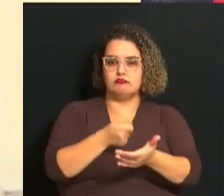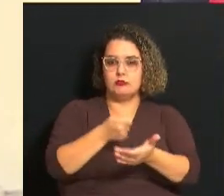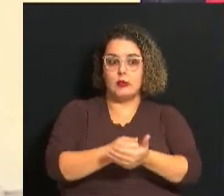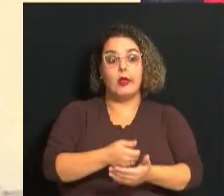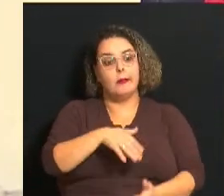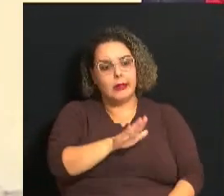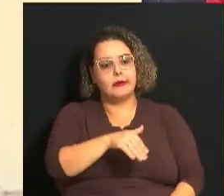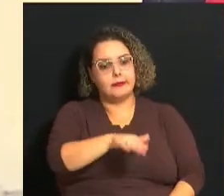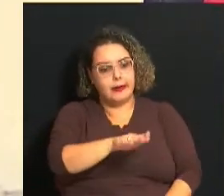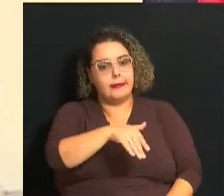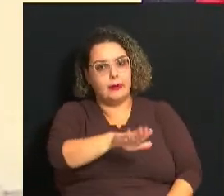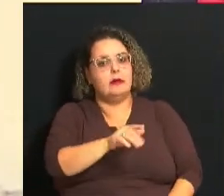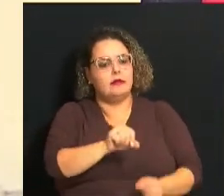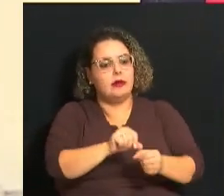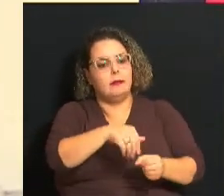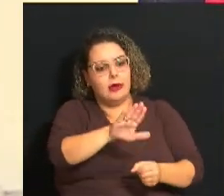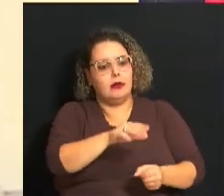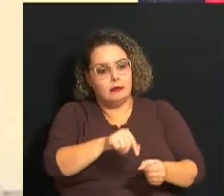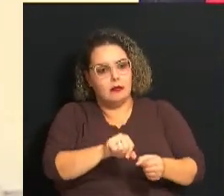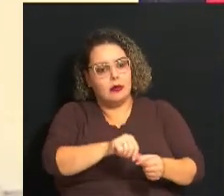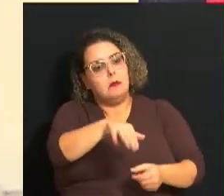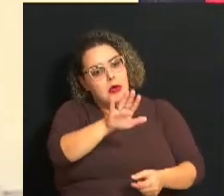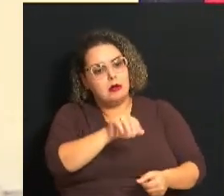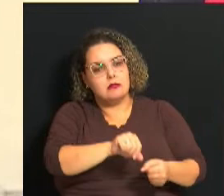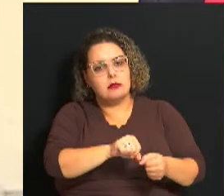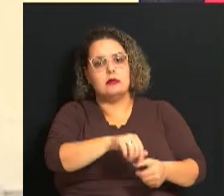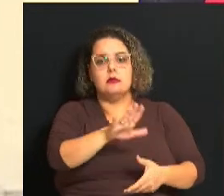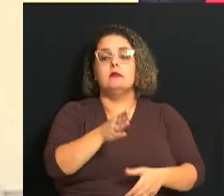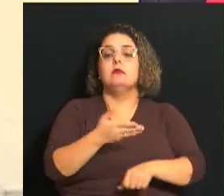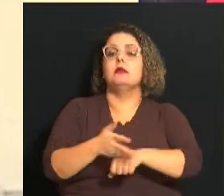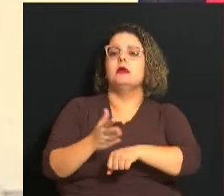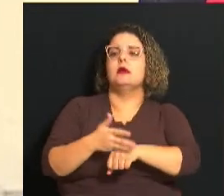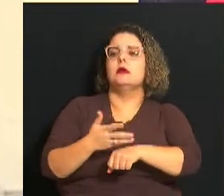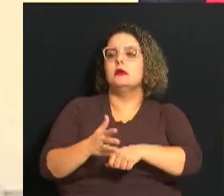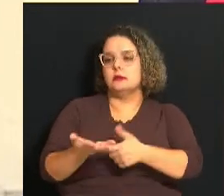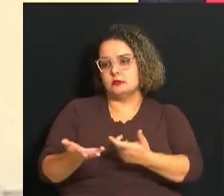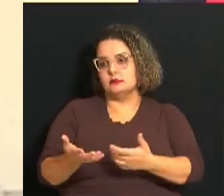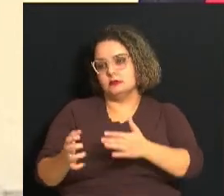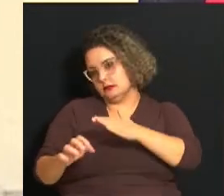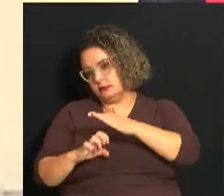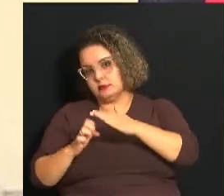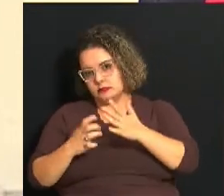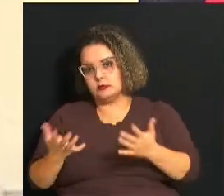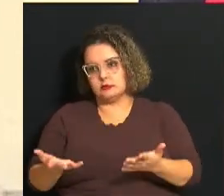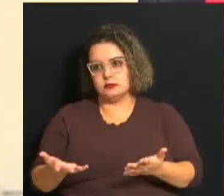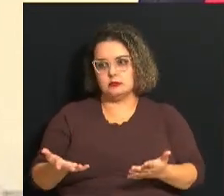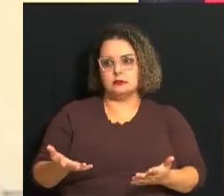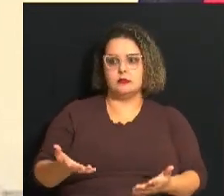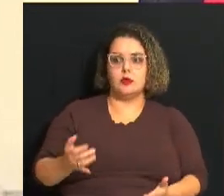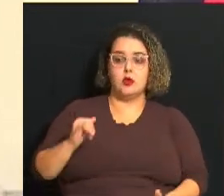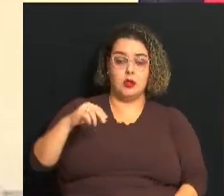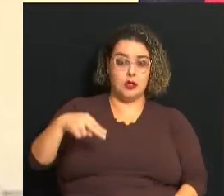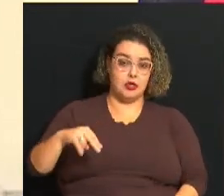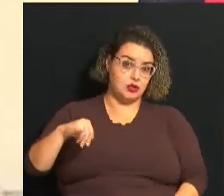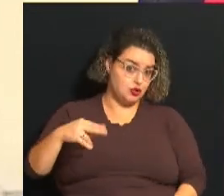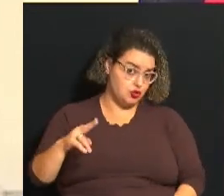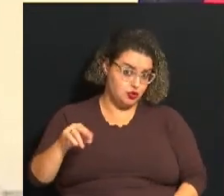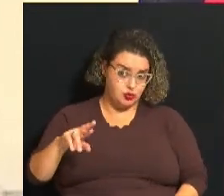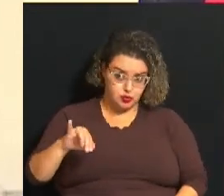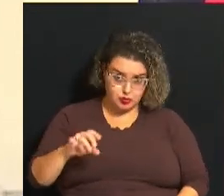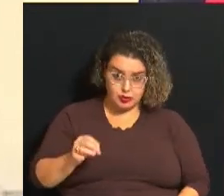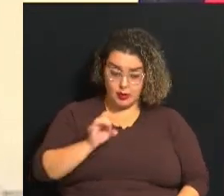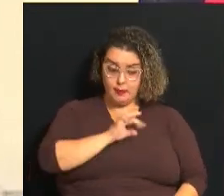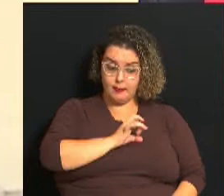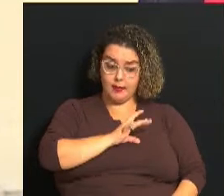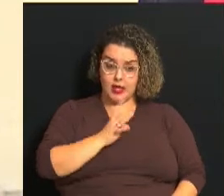uma espécie de prática da empresa né que é ou a gestão por injúrias gestão por medo